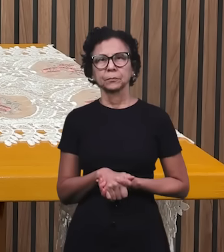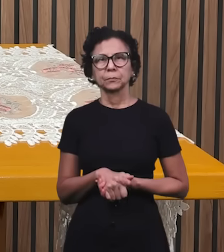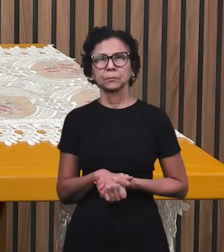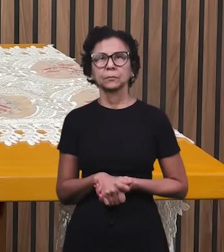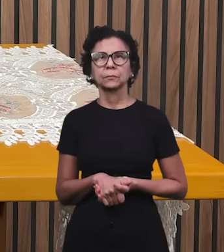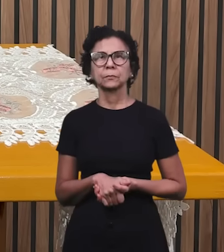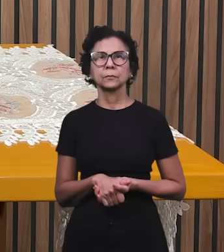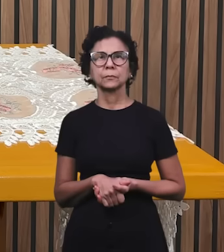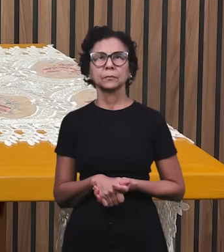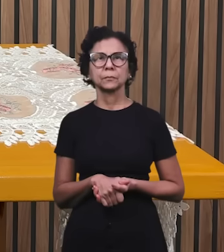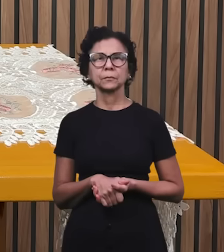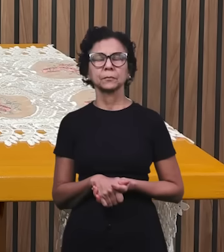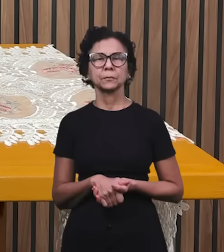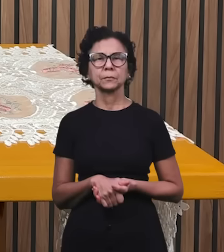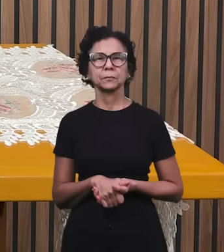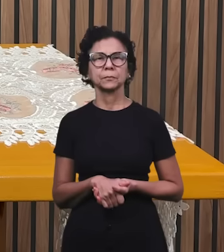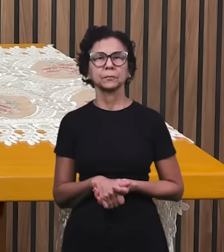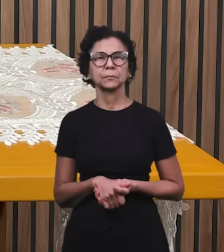707